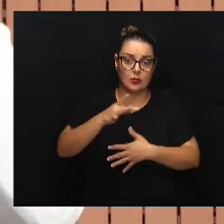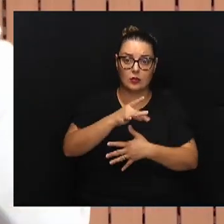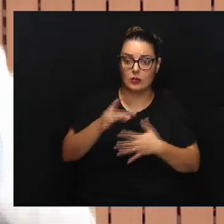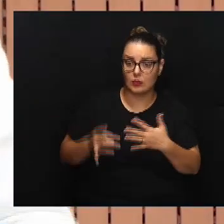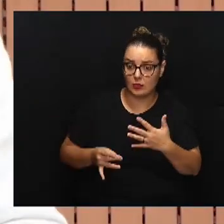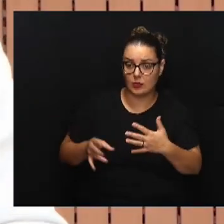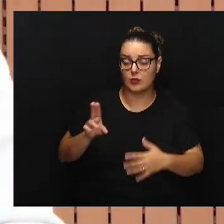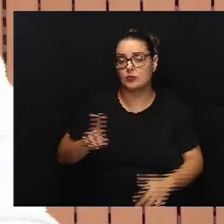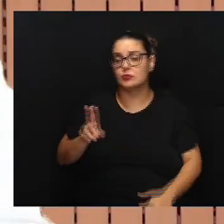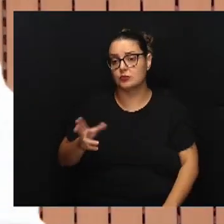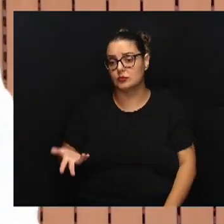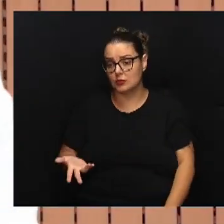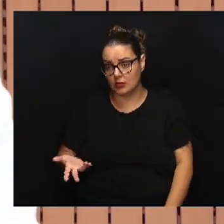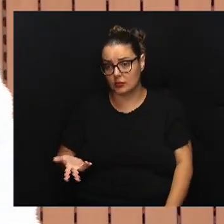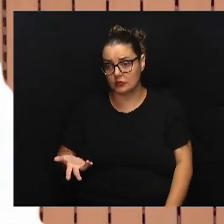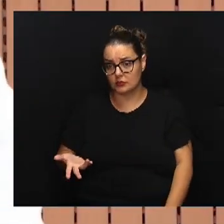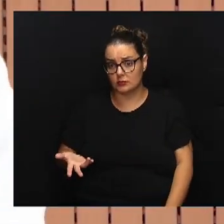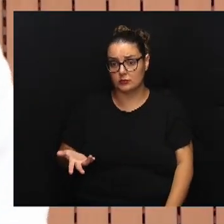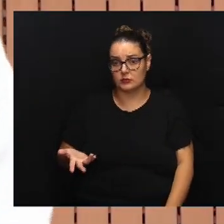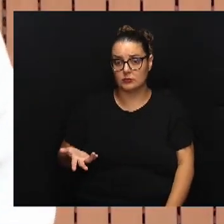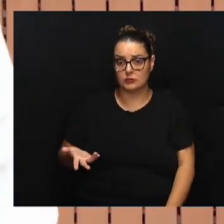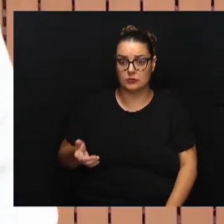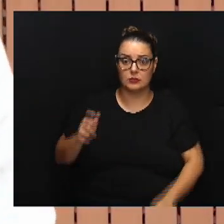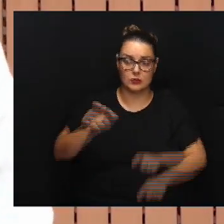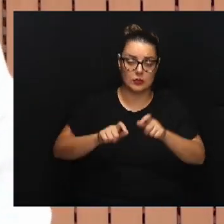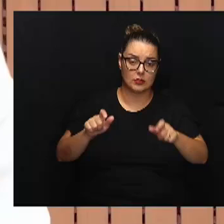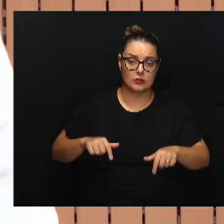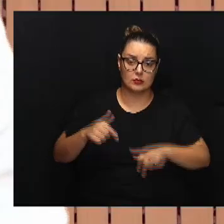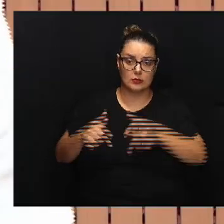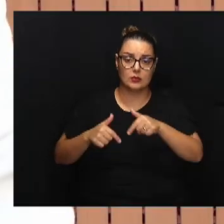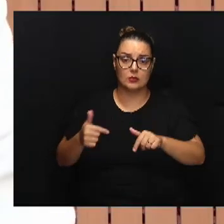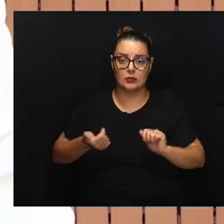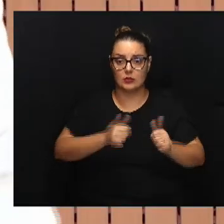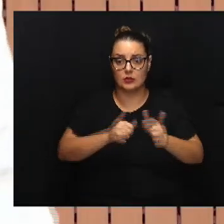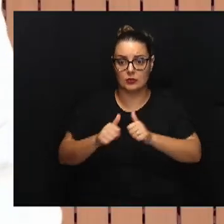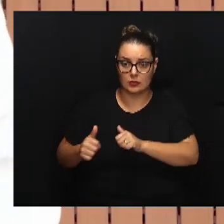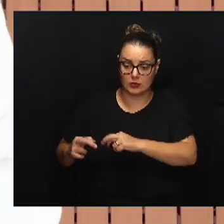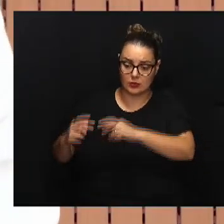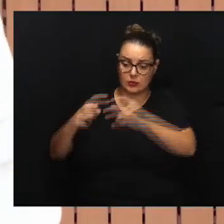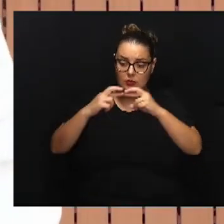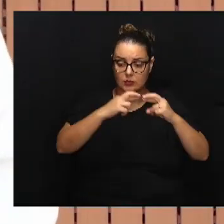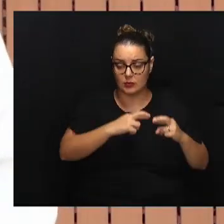iria utilizar? Então, as pessoas que trabalham na avaliação e monitoramento